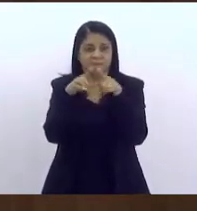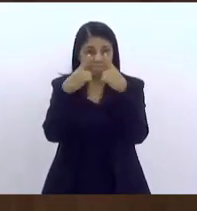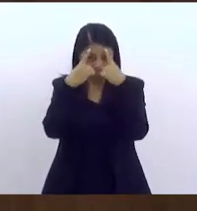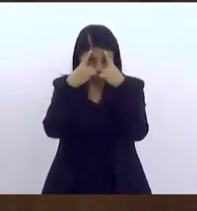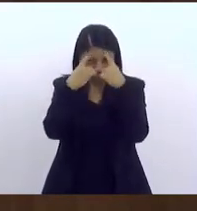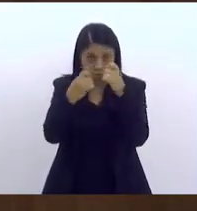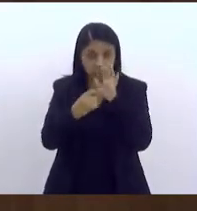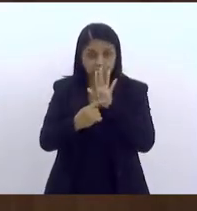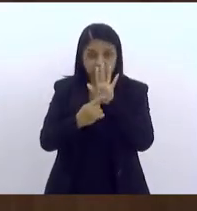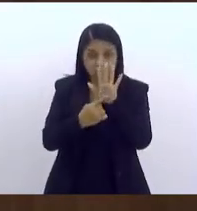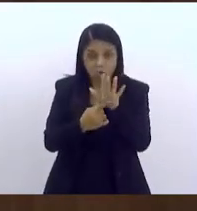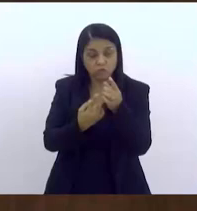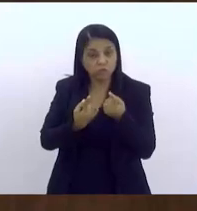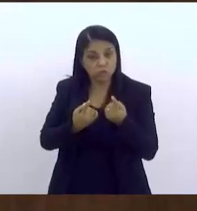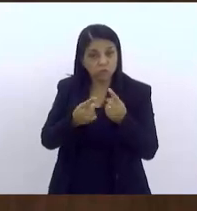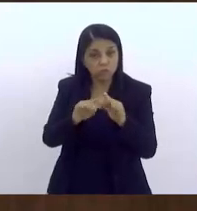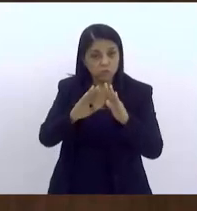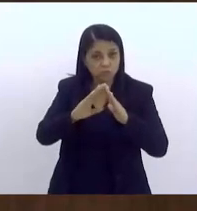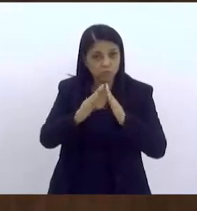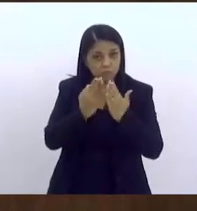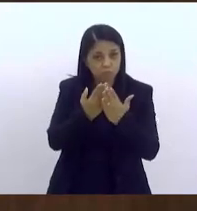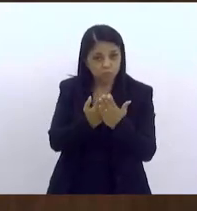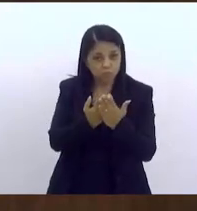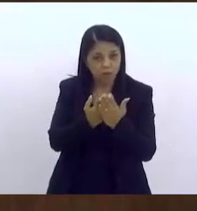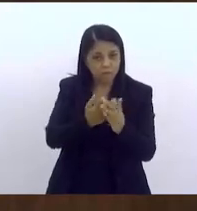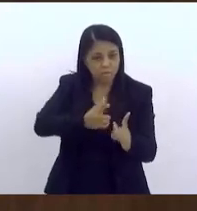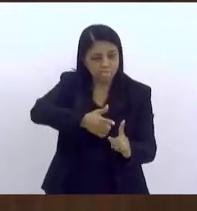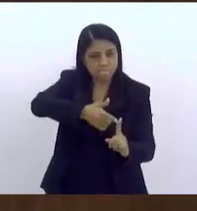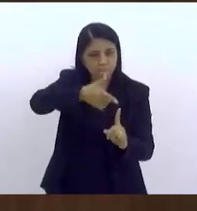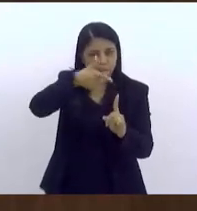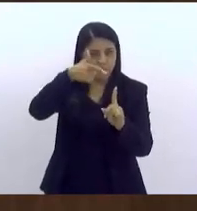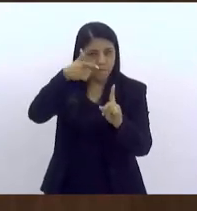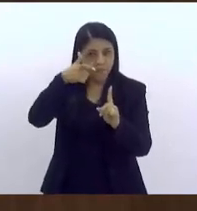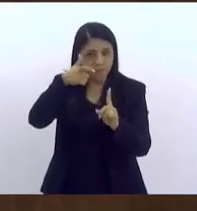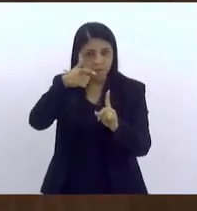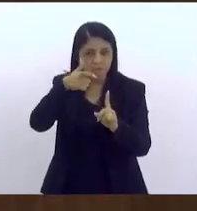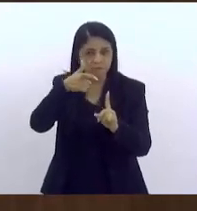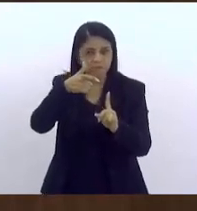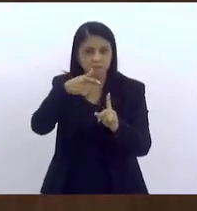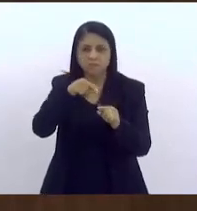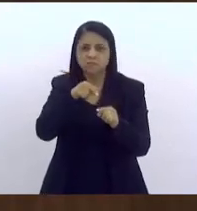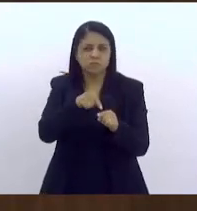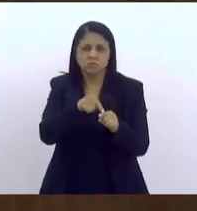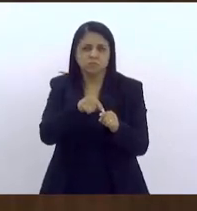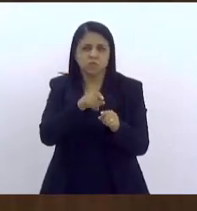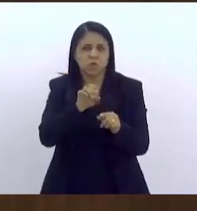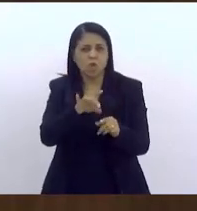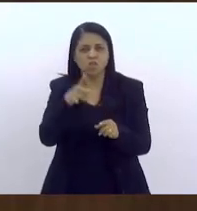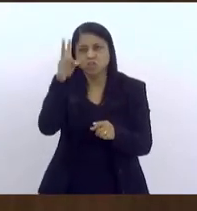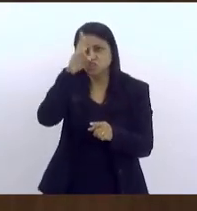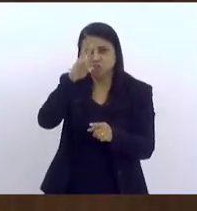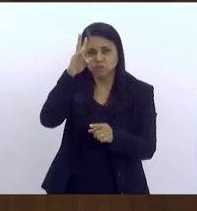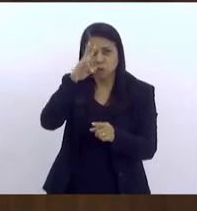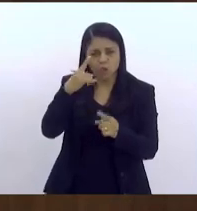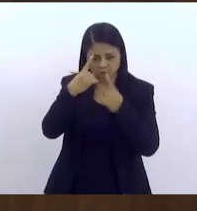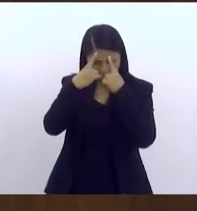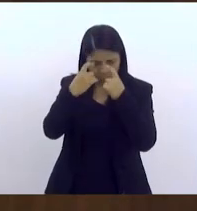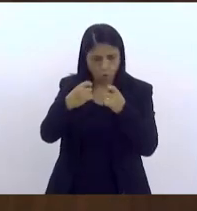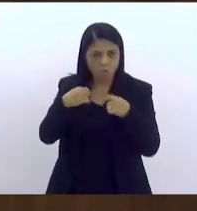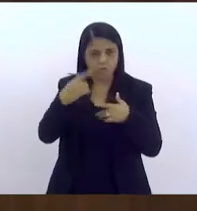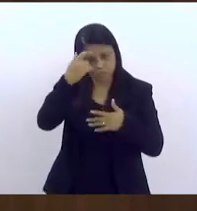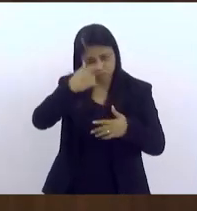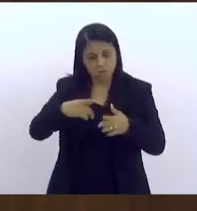contra as escolas estas dos massacres elas não têm sido perpetradas por aqueles que são historicamente violentados